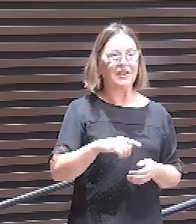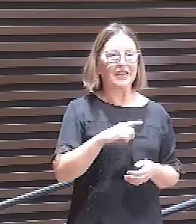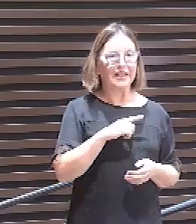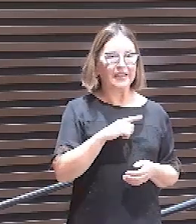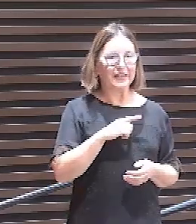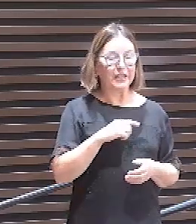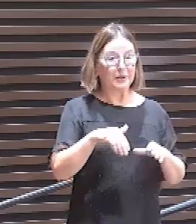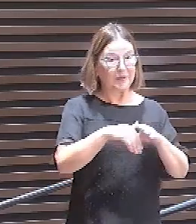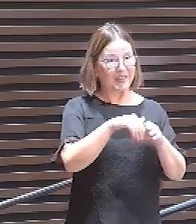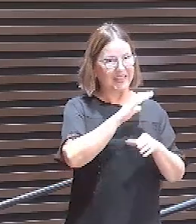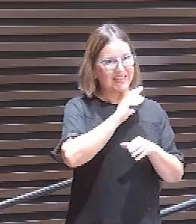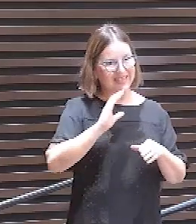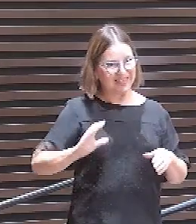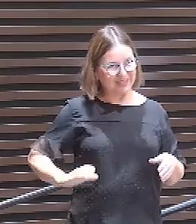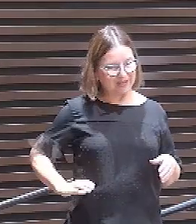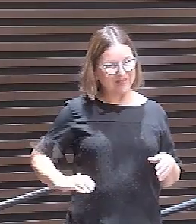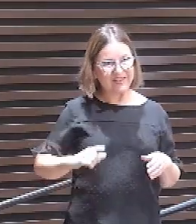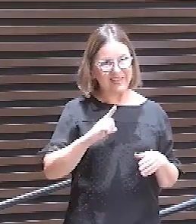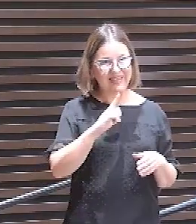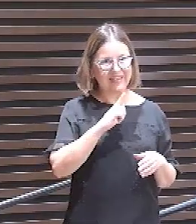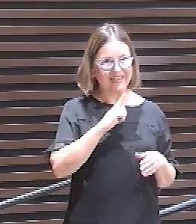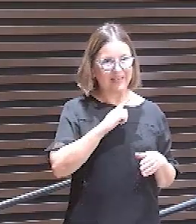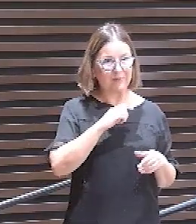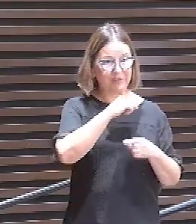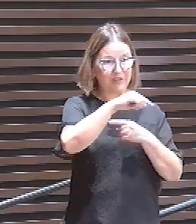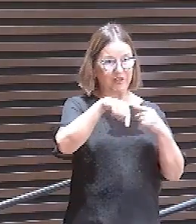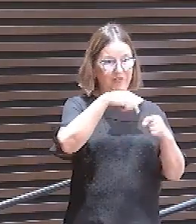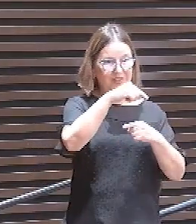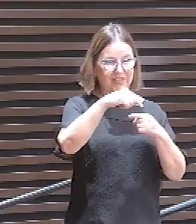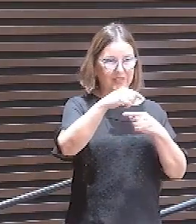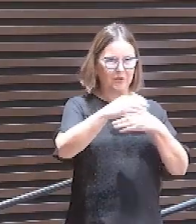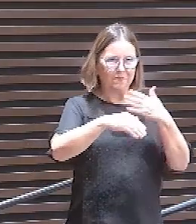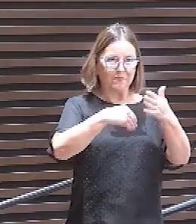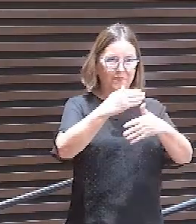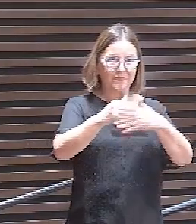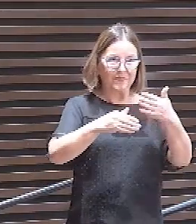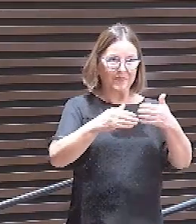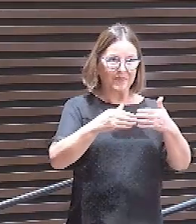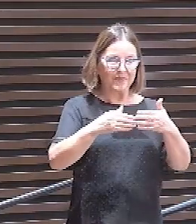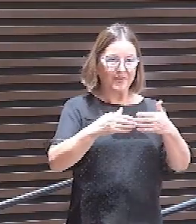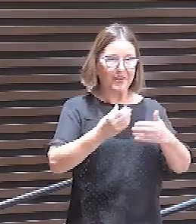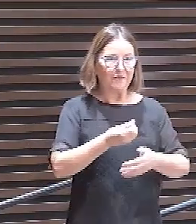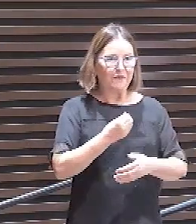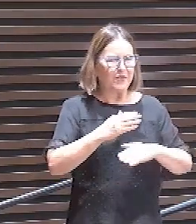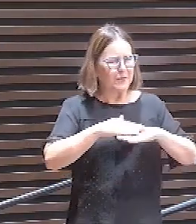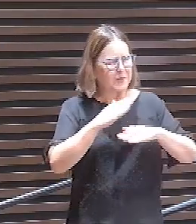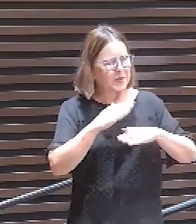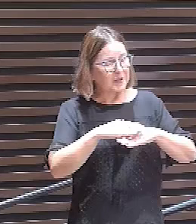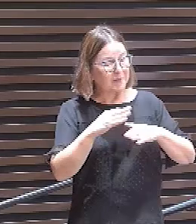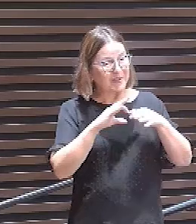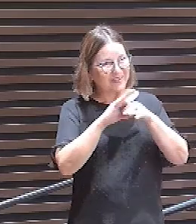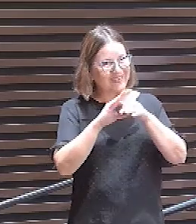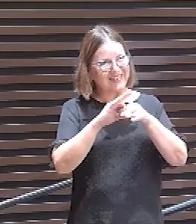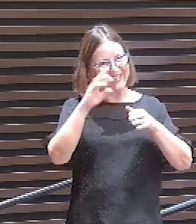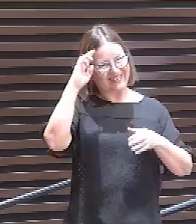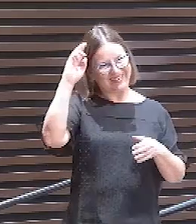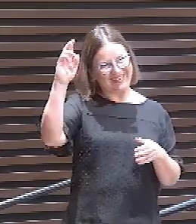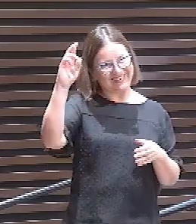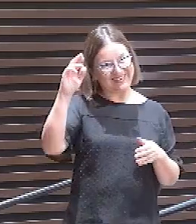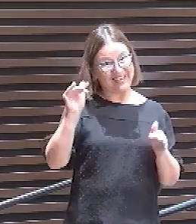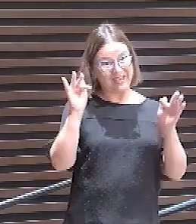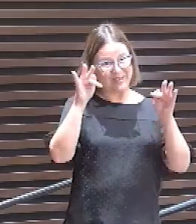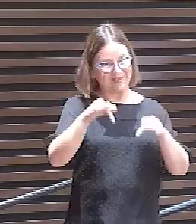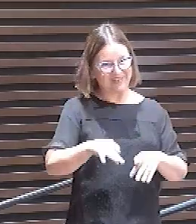Cristo, temos uma santificação progressiva que vai nos dando mais intimidade com o Senhor, e no final,